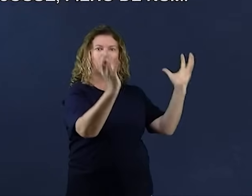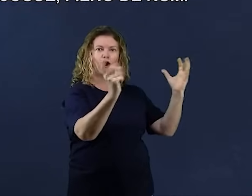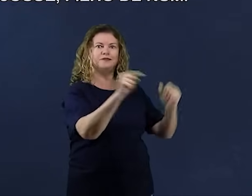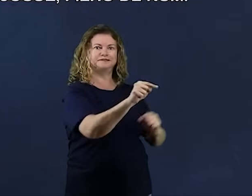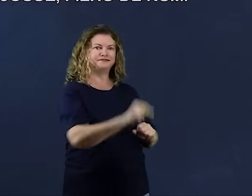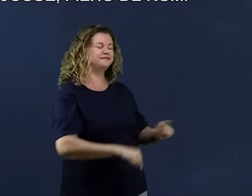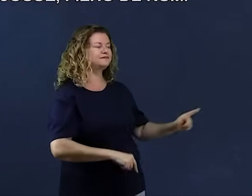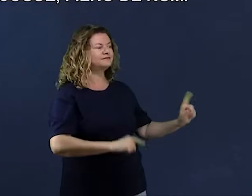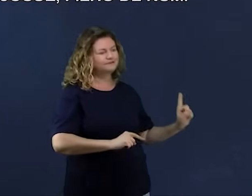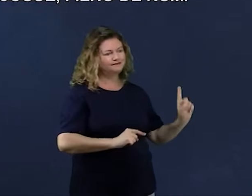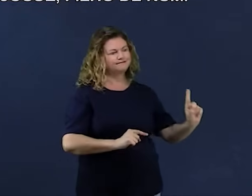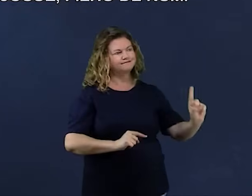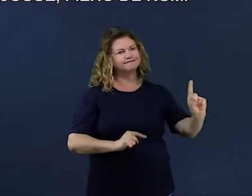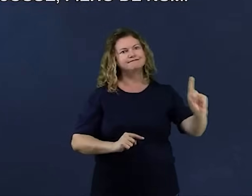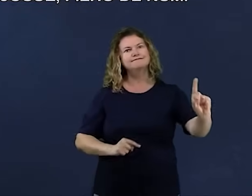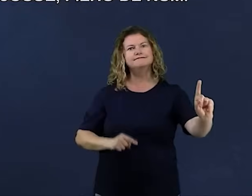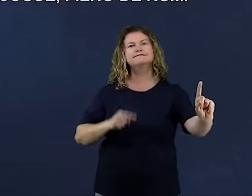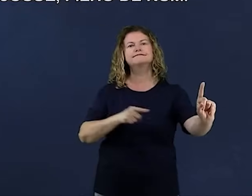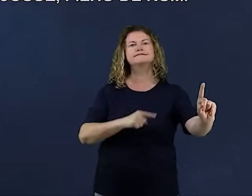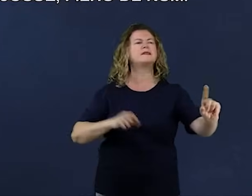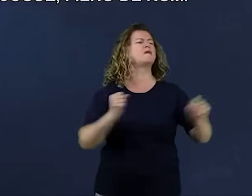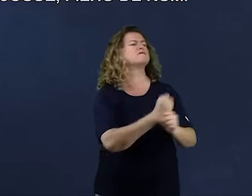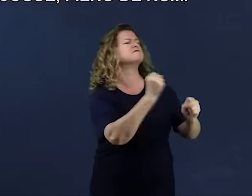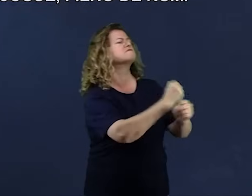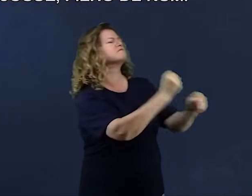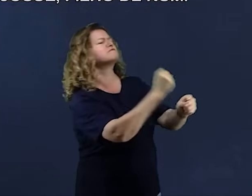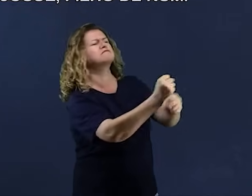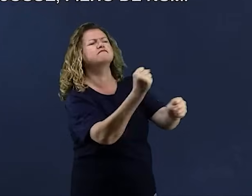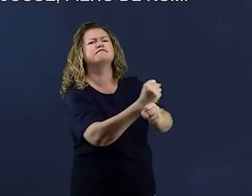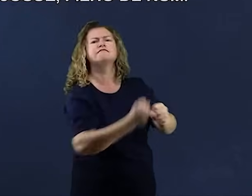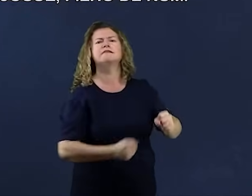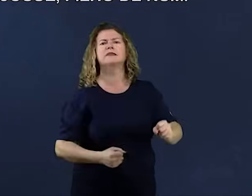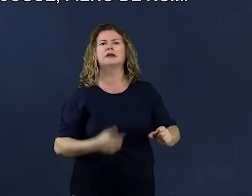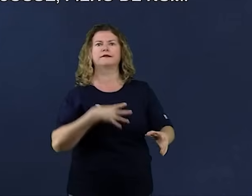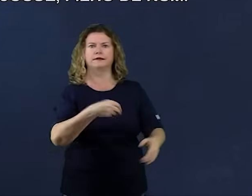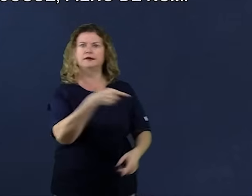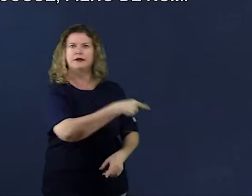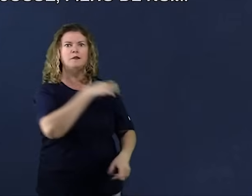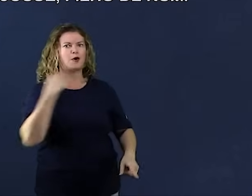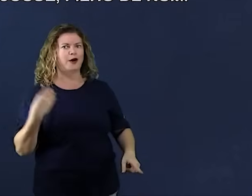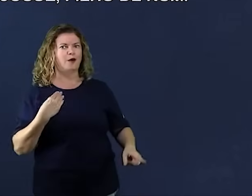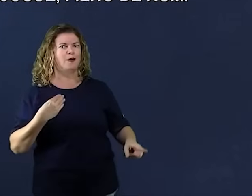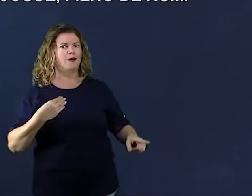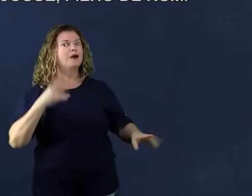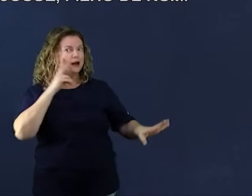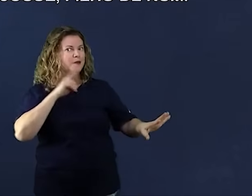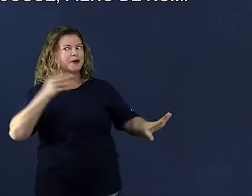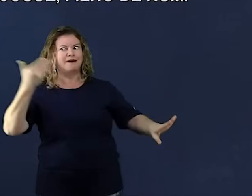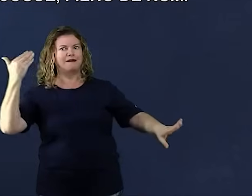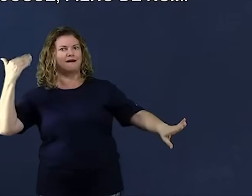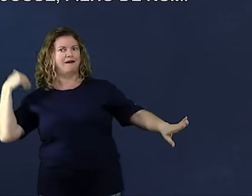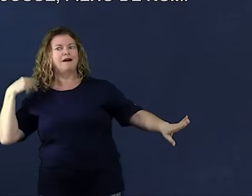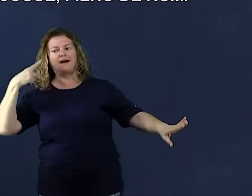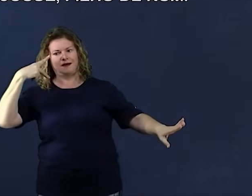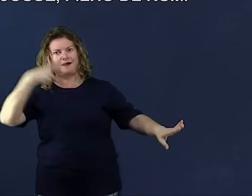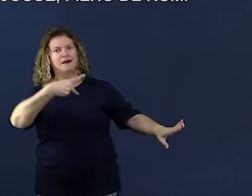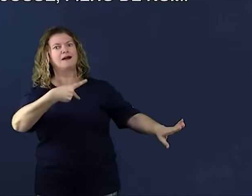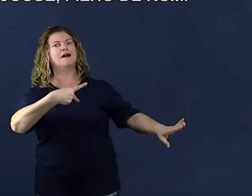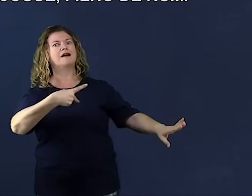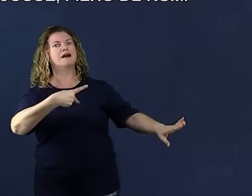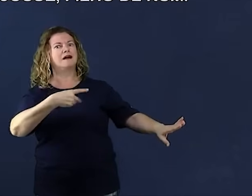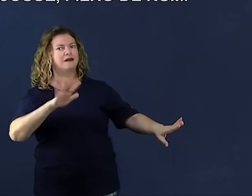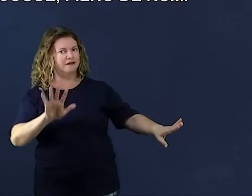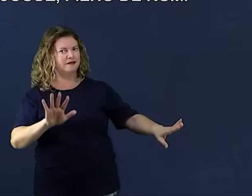filho mais velho abirão olha a palavra se cumprindo instalou as suas portas a custa da vida do seu filho mais novo